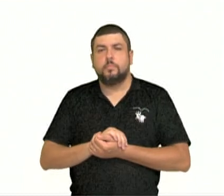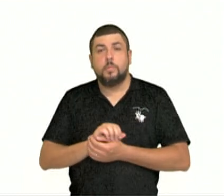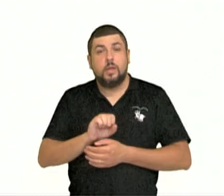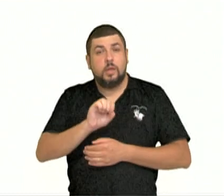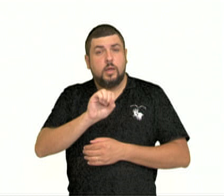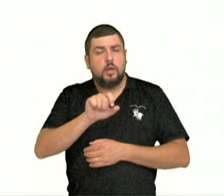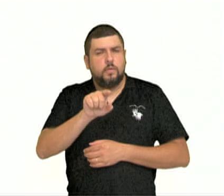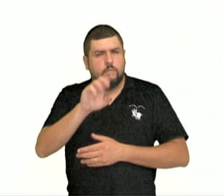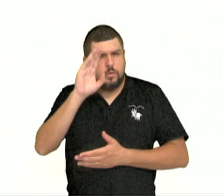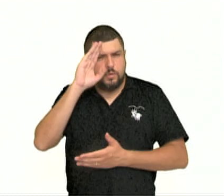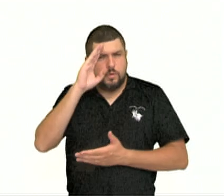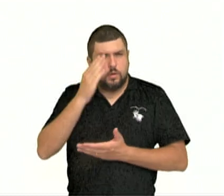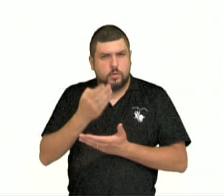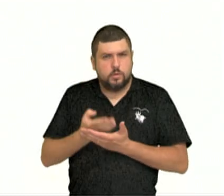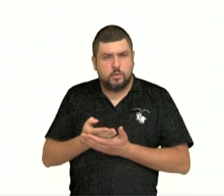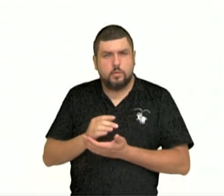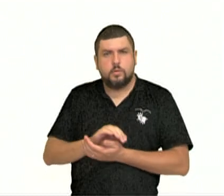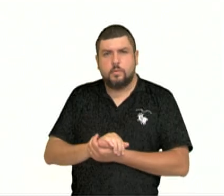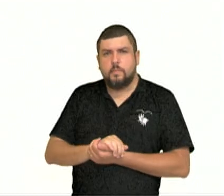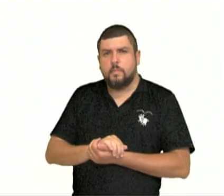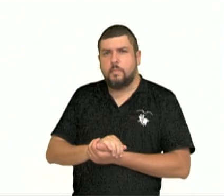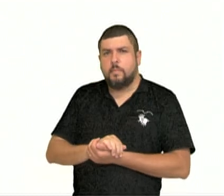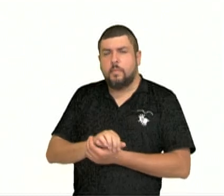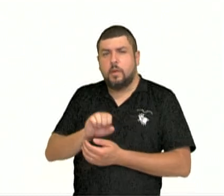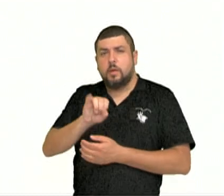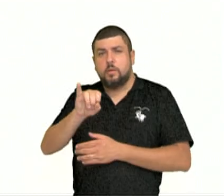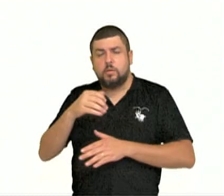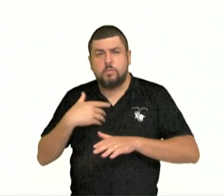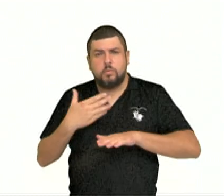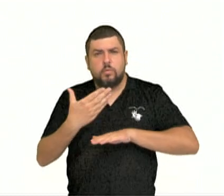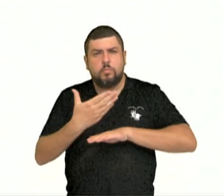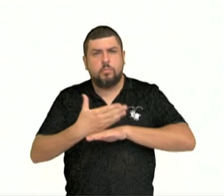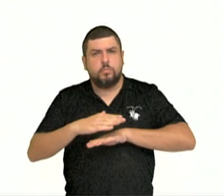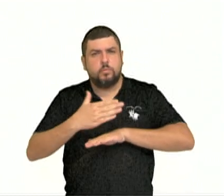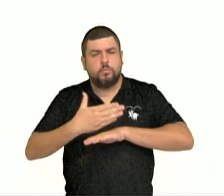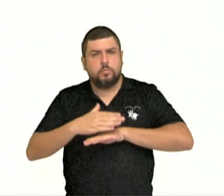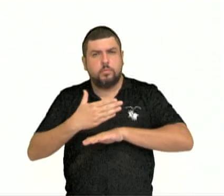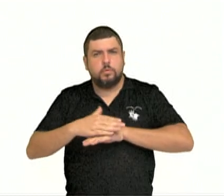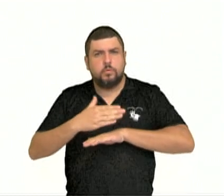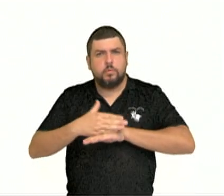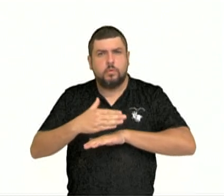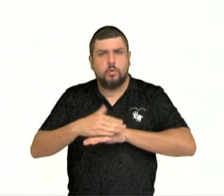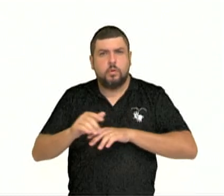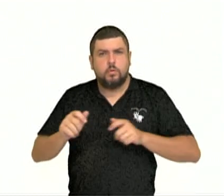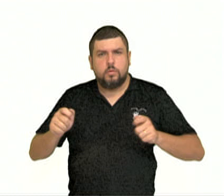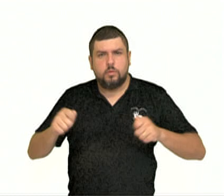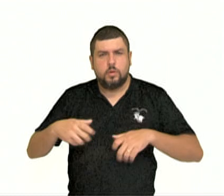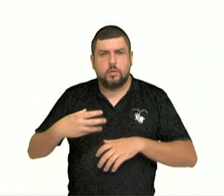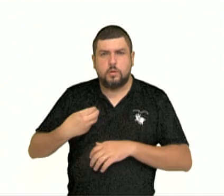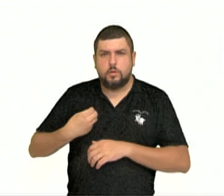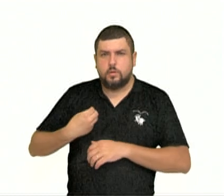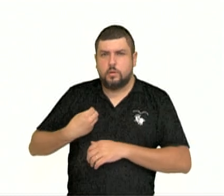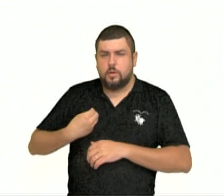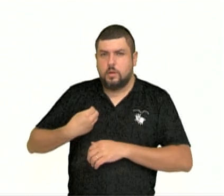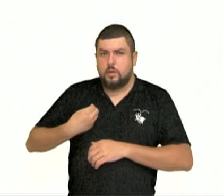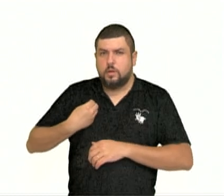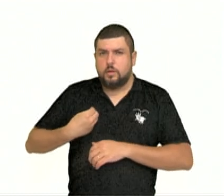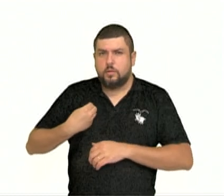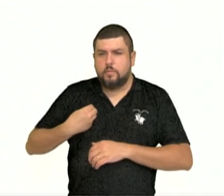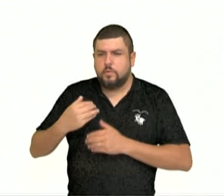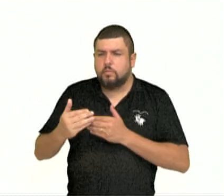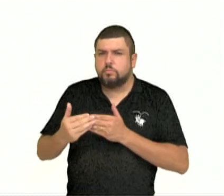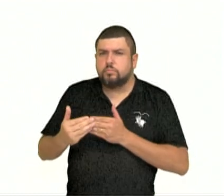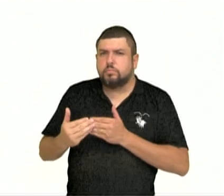prática, podem melhorar a qualidade de vida das pessoas e fazer com que vivam mais? Te parece realmente